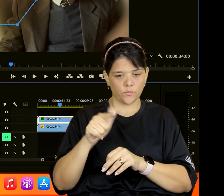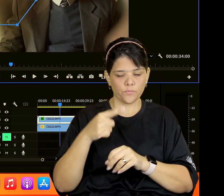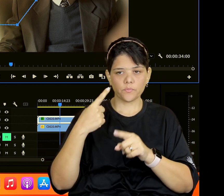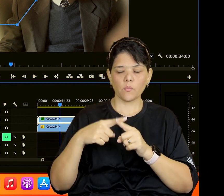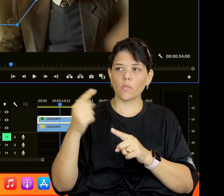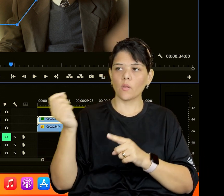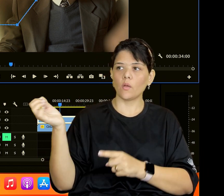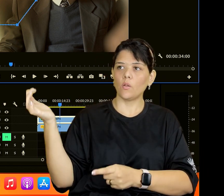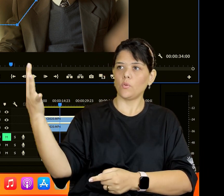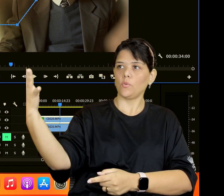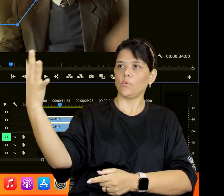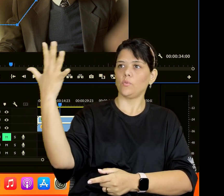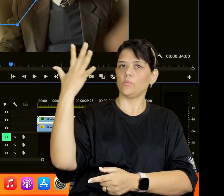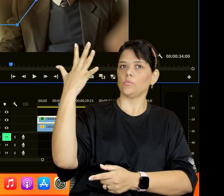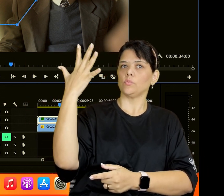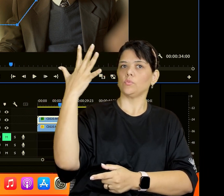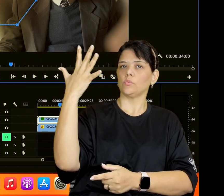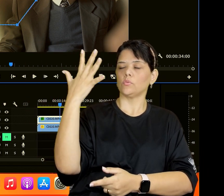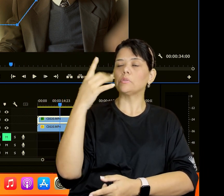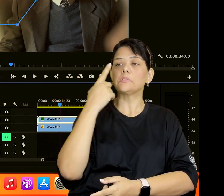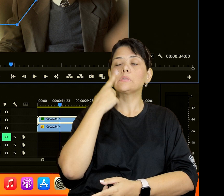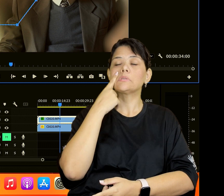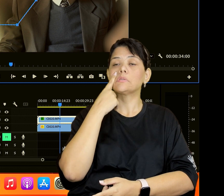partir do centro, certo?